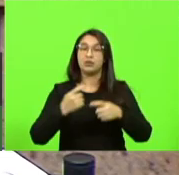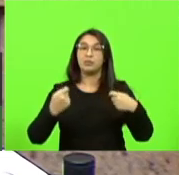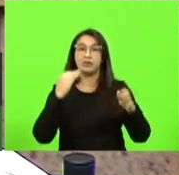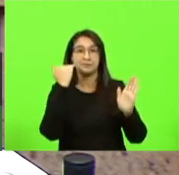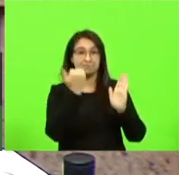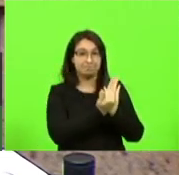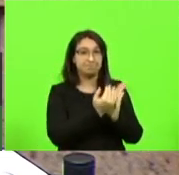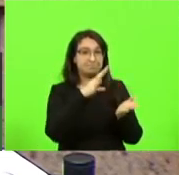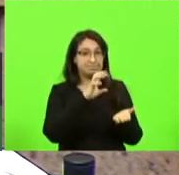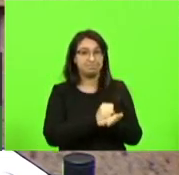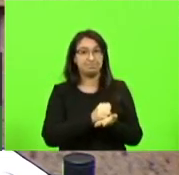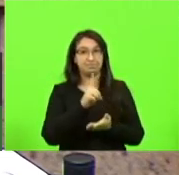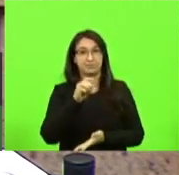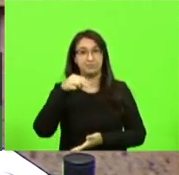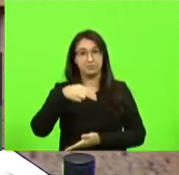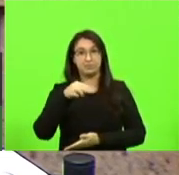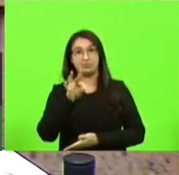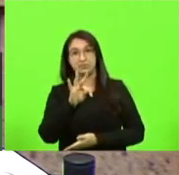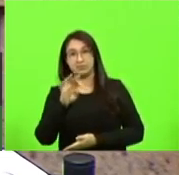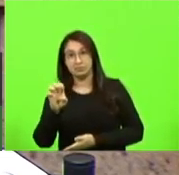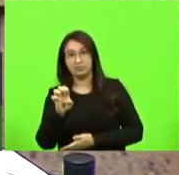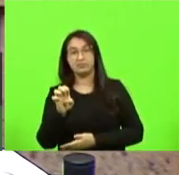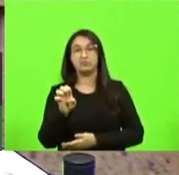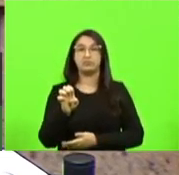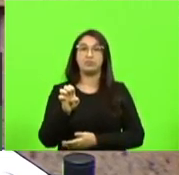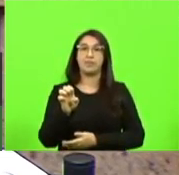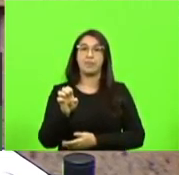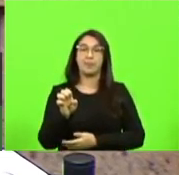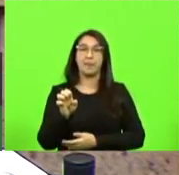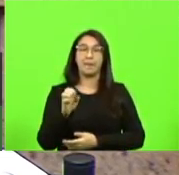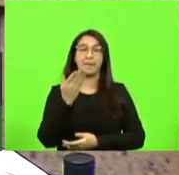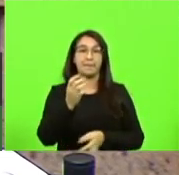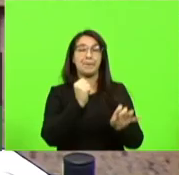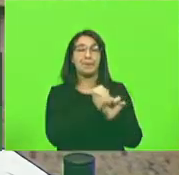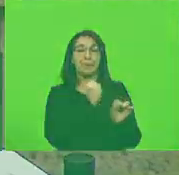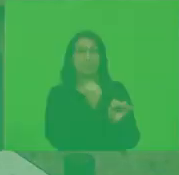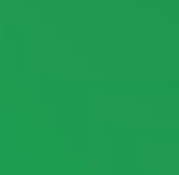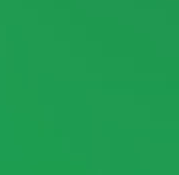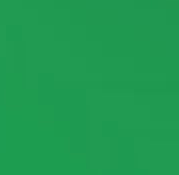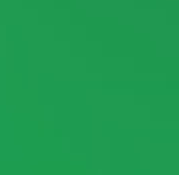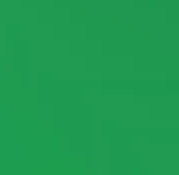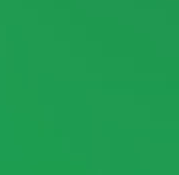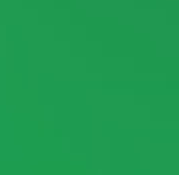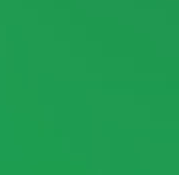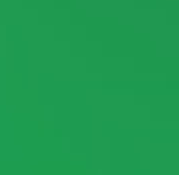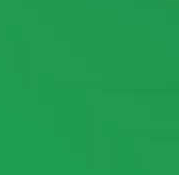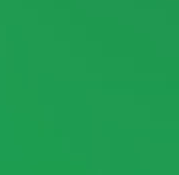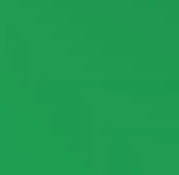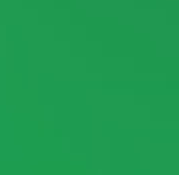esse convênio com denit esse recurso está à disposição para que essas obras sejam é aceleradas